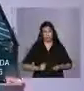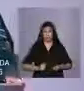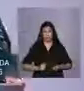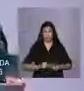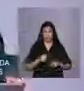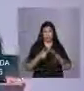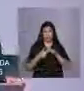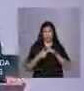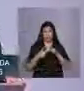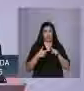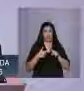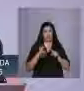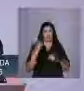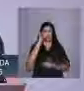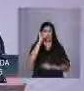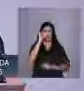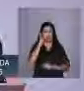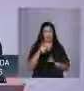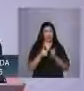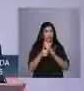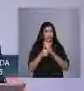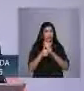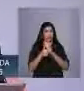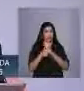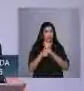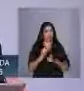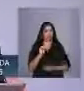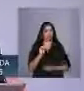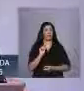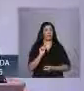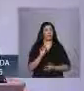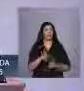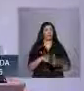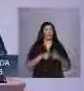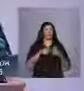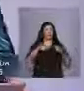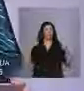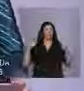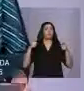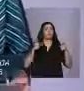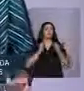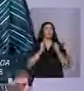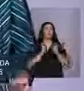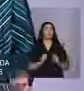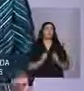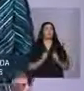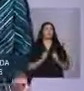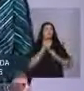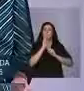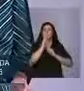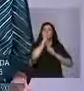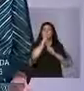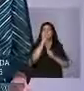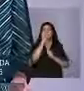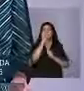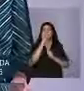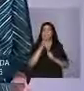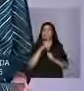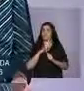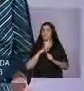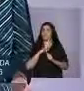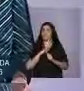Um é o imenso poder, a imensa força,